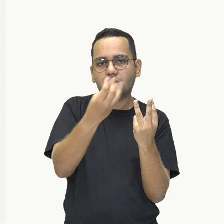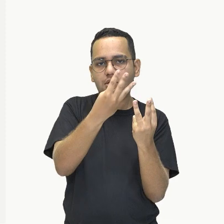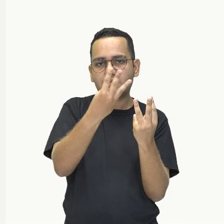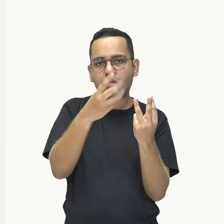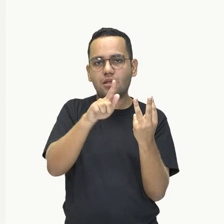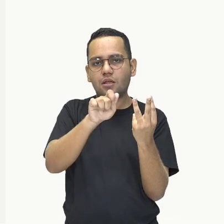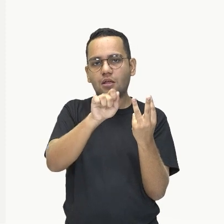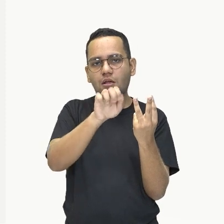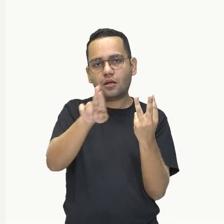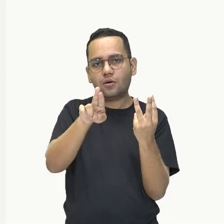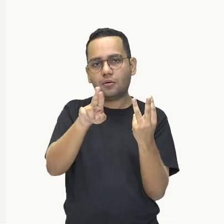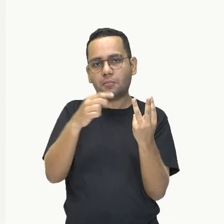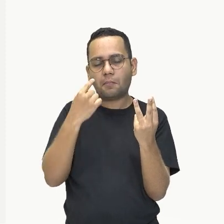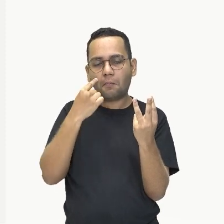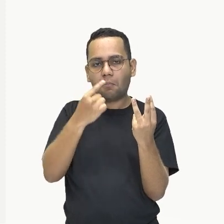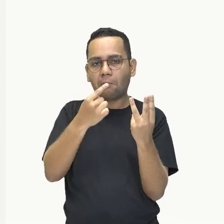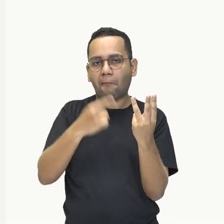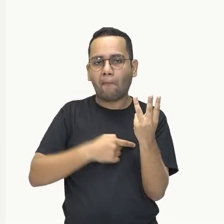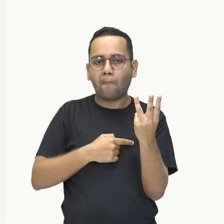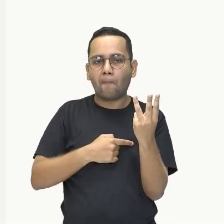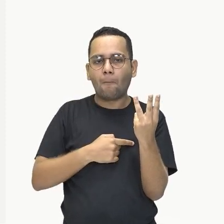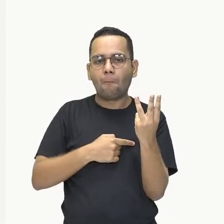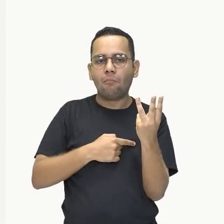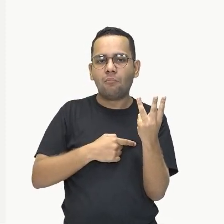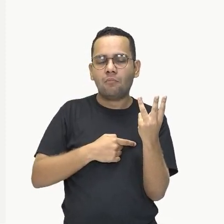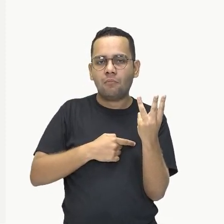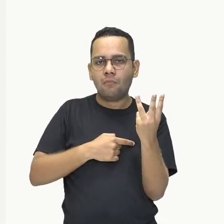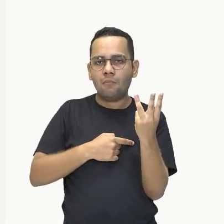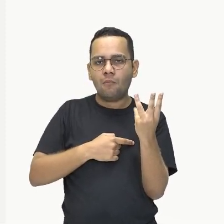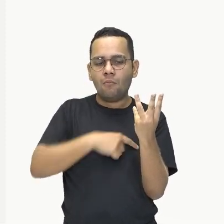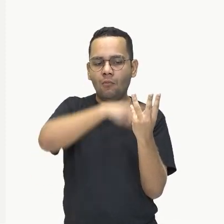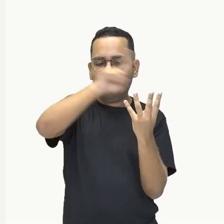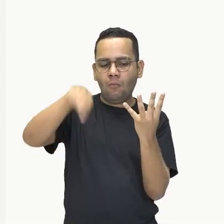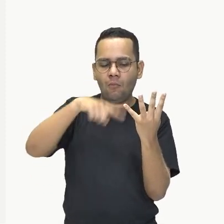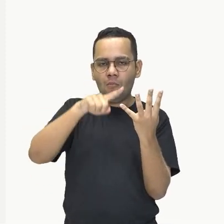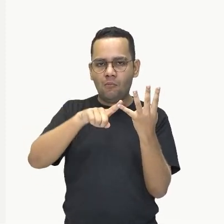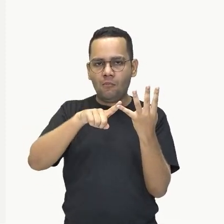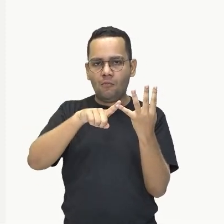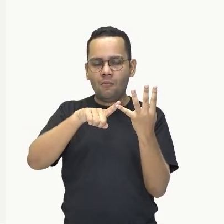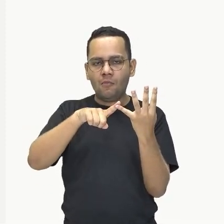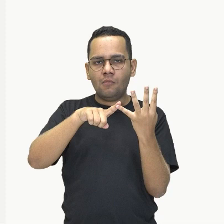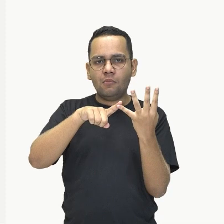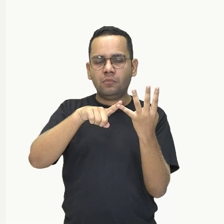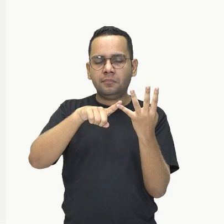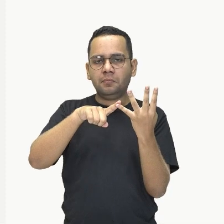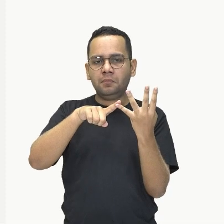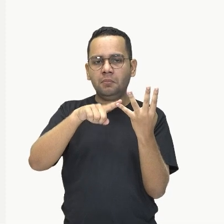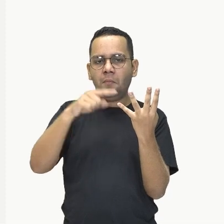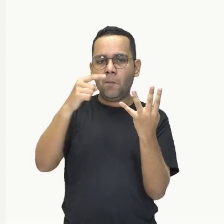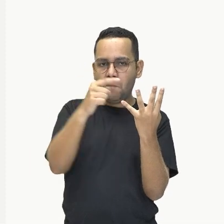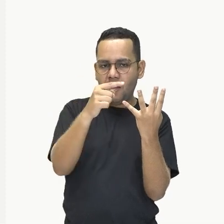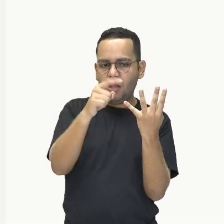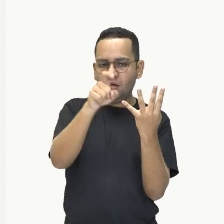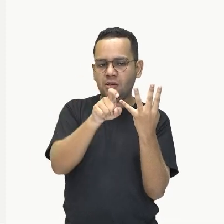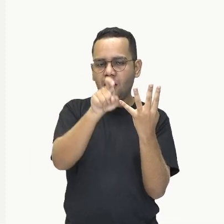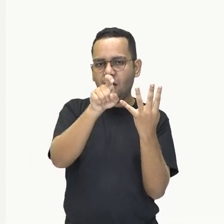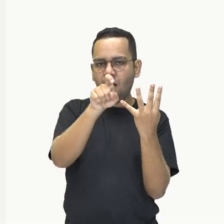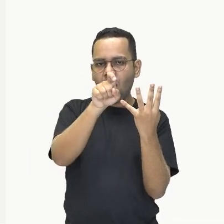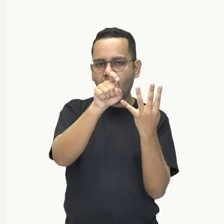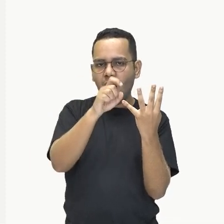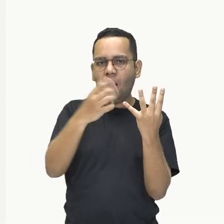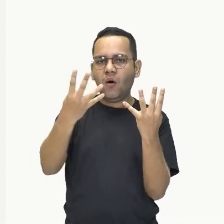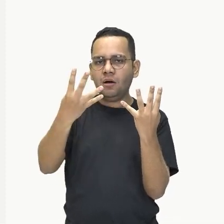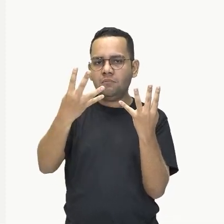é um 3, terceiro grau. E o nosso quarto termo, menos x elevado à